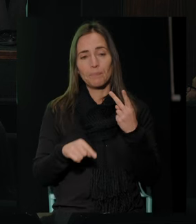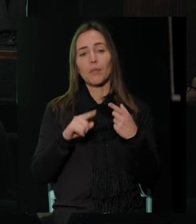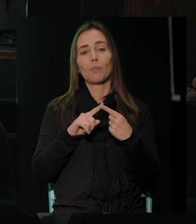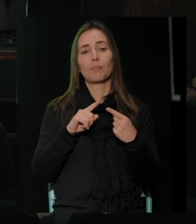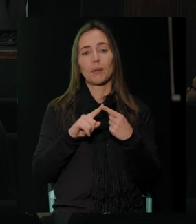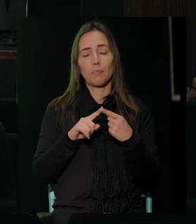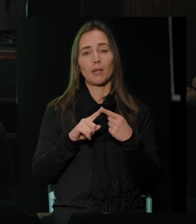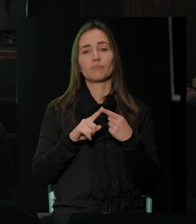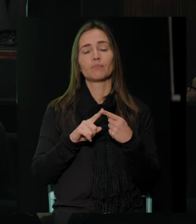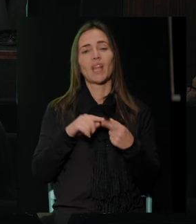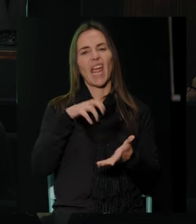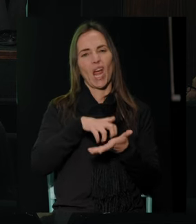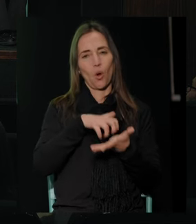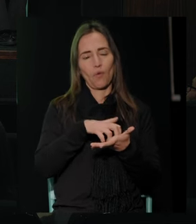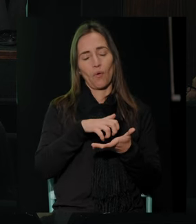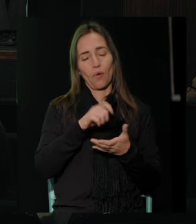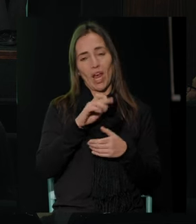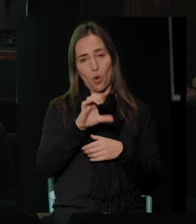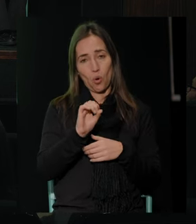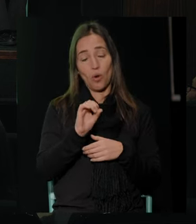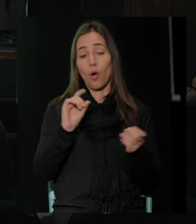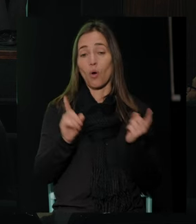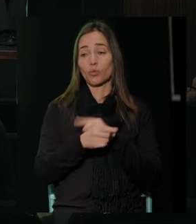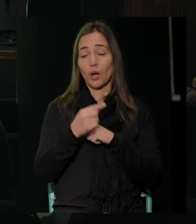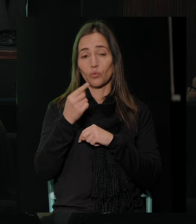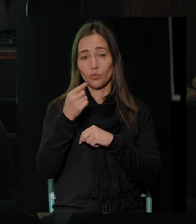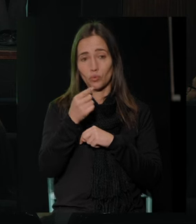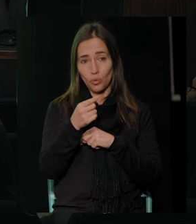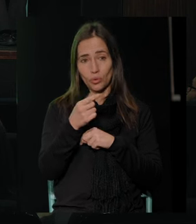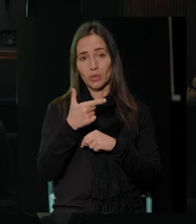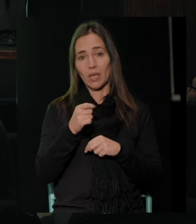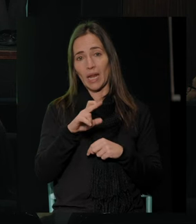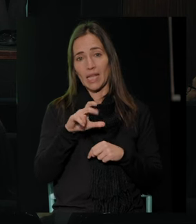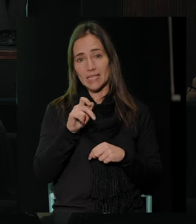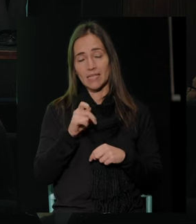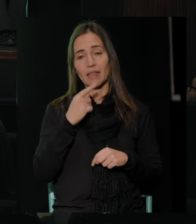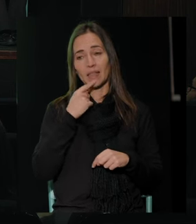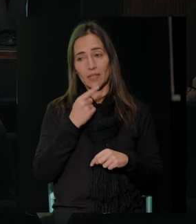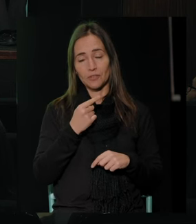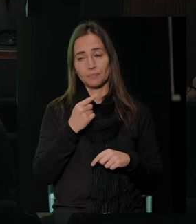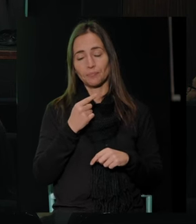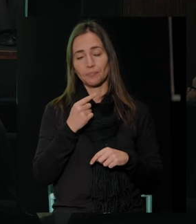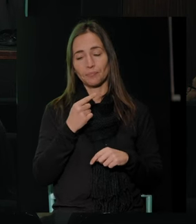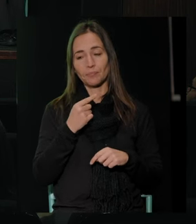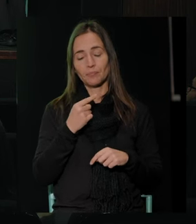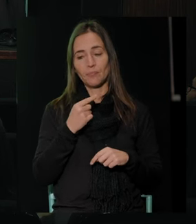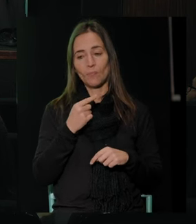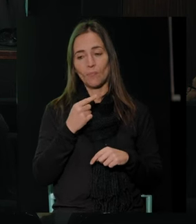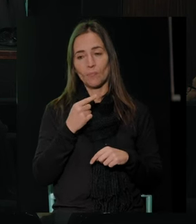é o do verdadeiro ecofascismo, contrariamente àquilo que tu dizias, Sofia, não é? Teresa, desculpa. Não